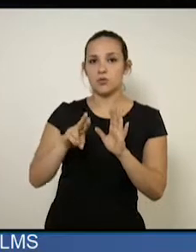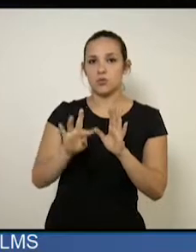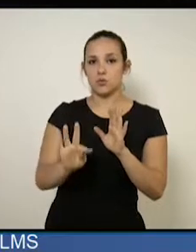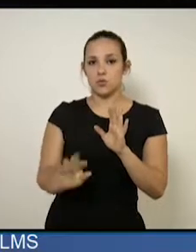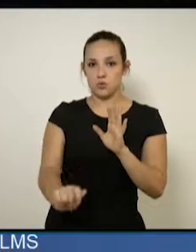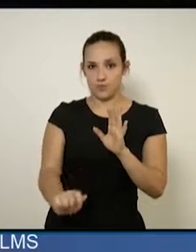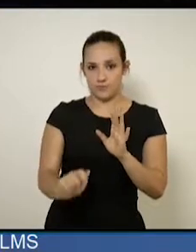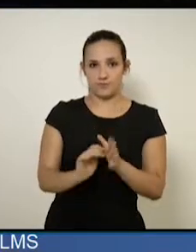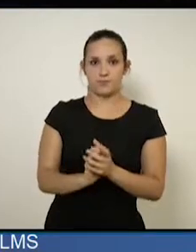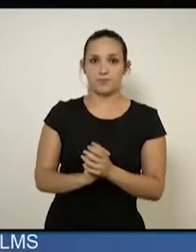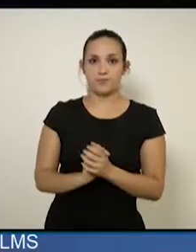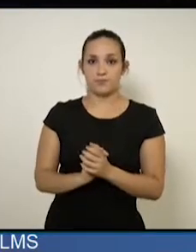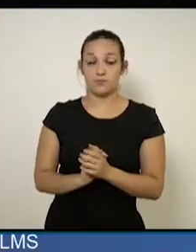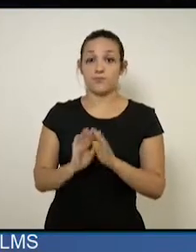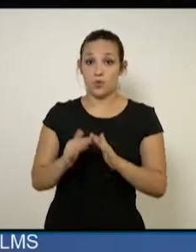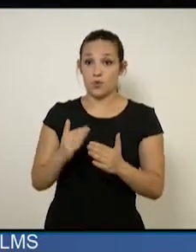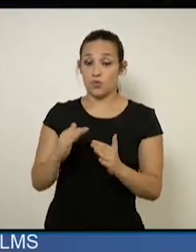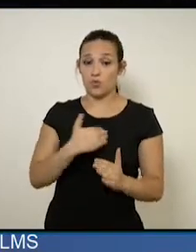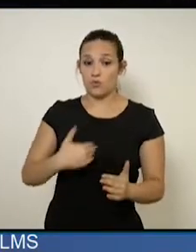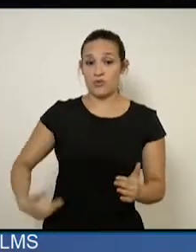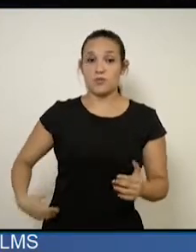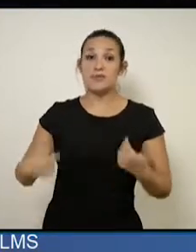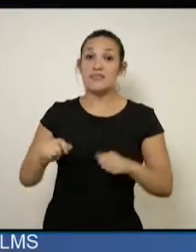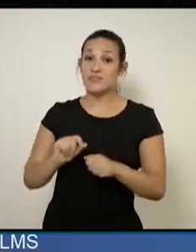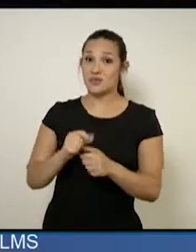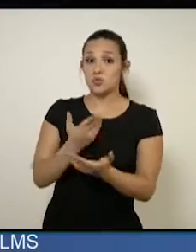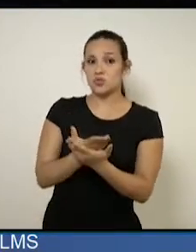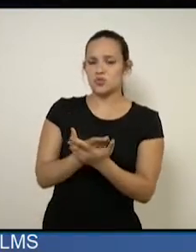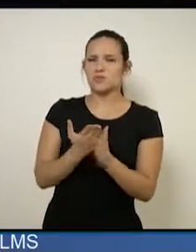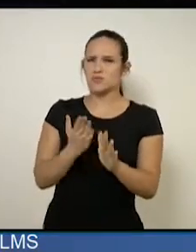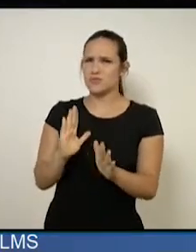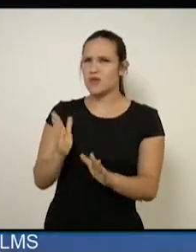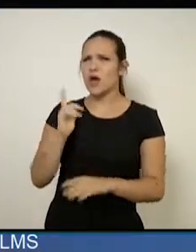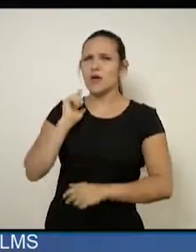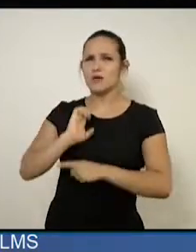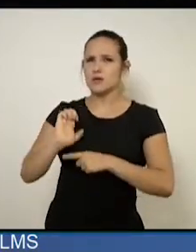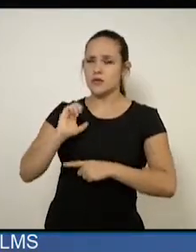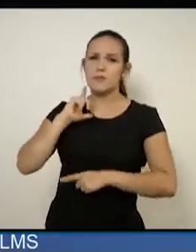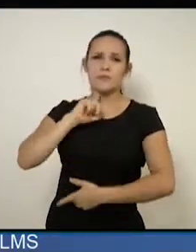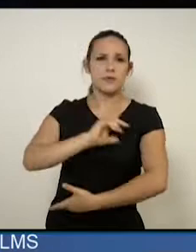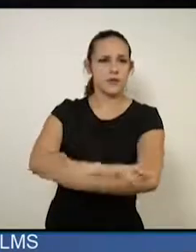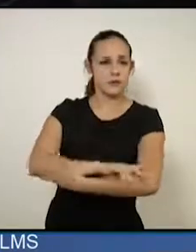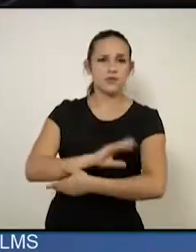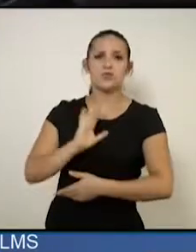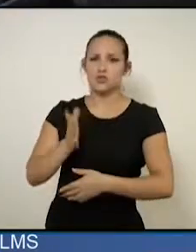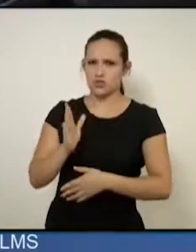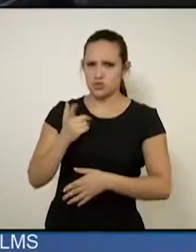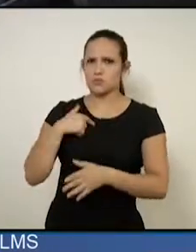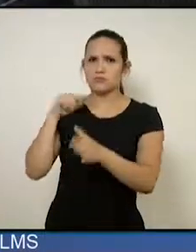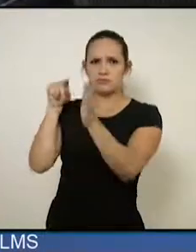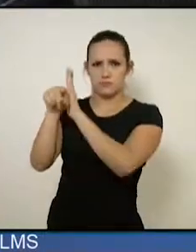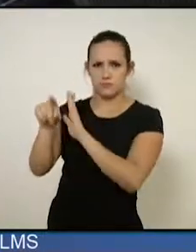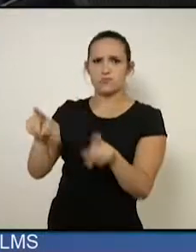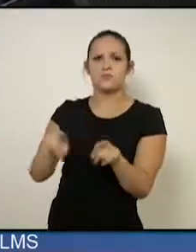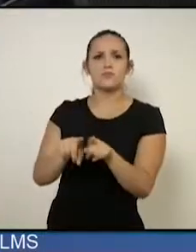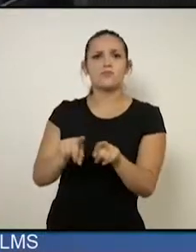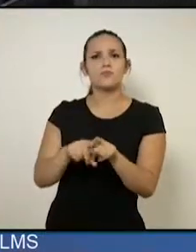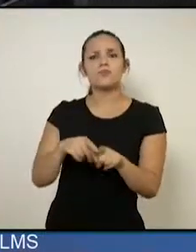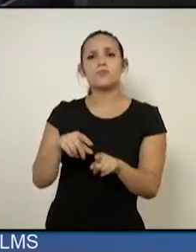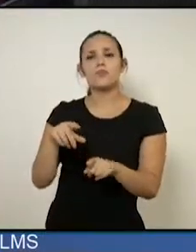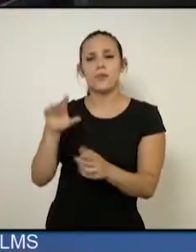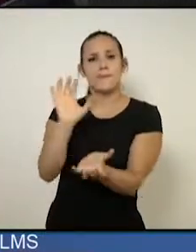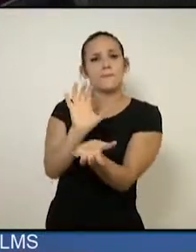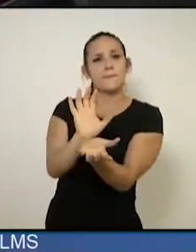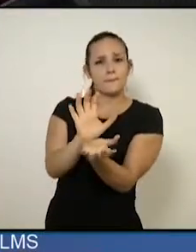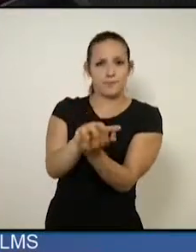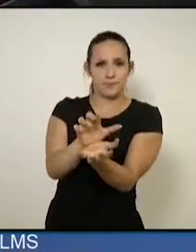deputado Pedro Kemp, porque nos outros estados já tem, tanto em Minas Gerais, que nós fizemos a consulta, como no Ceará também